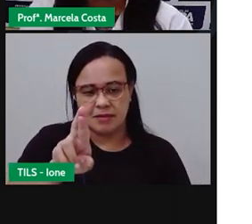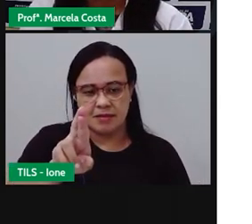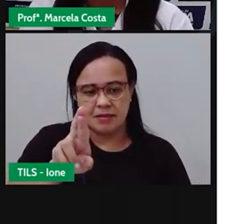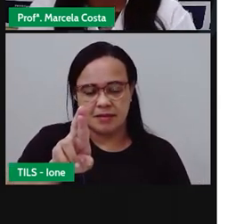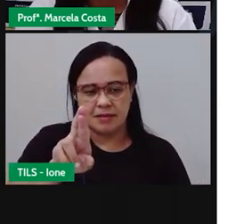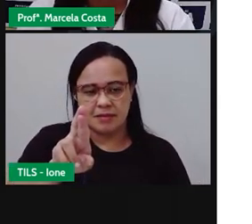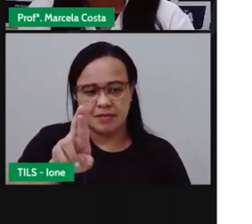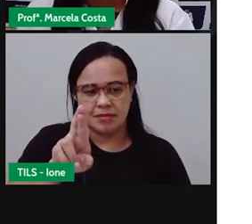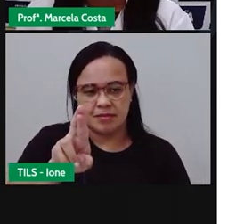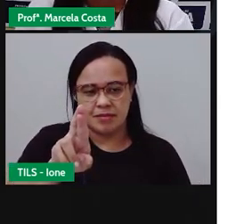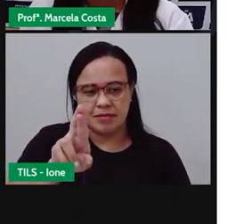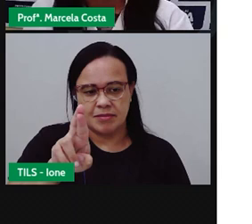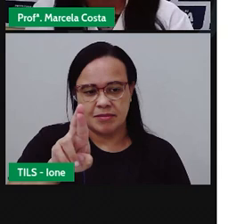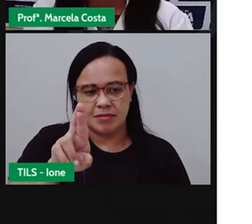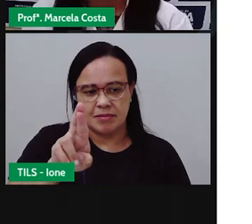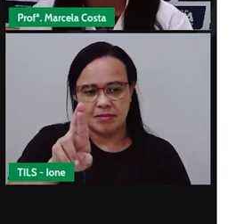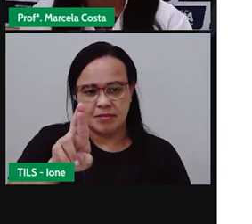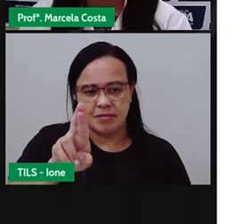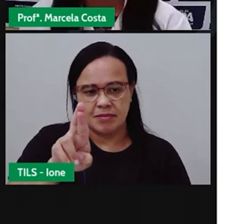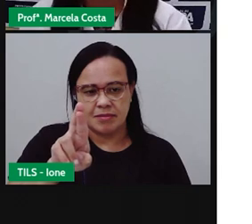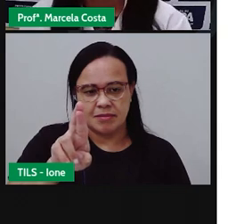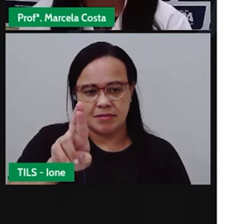E aí